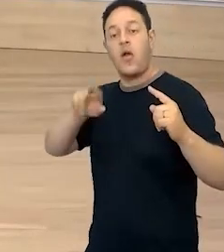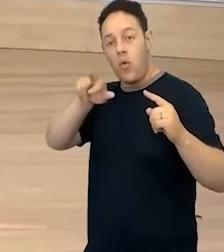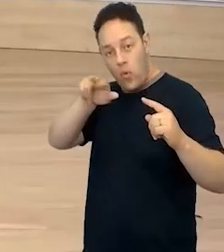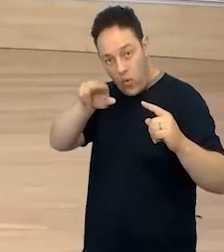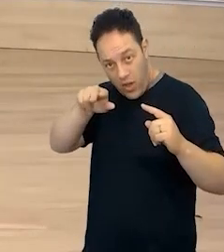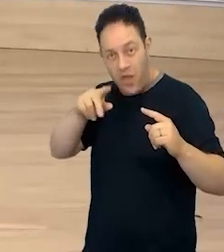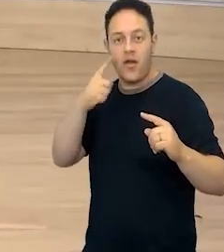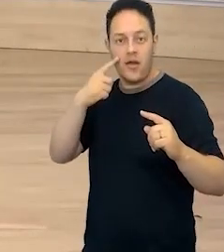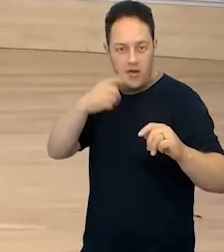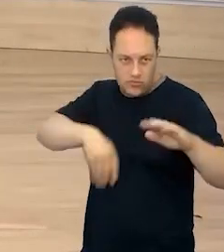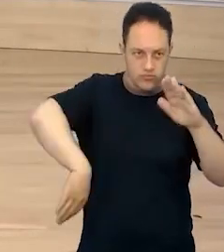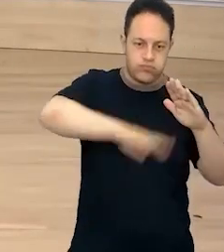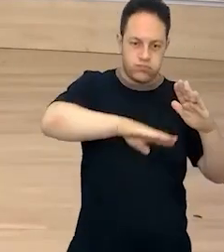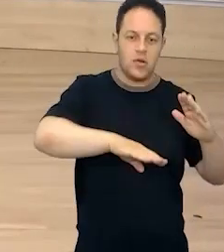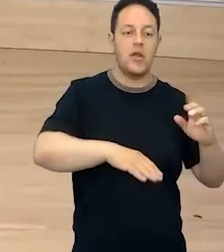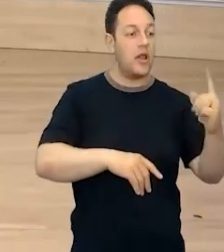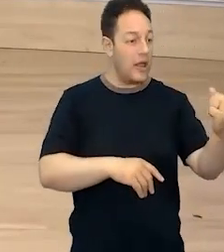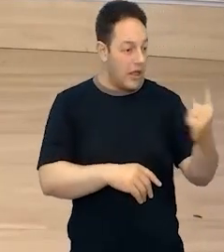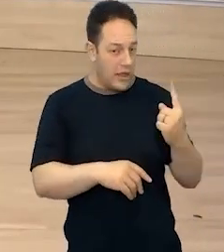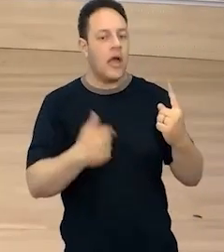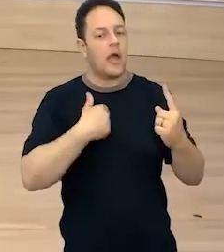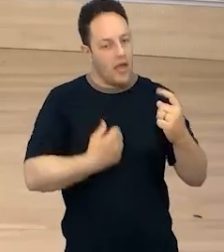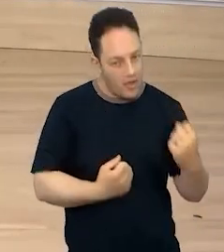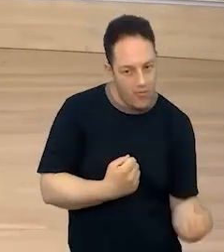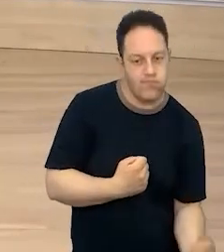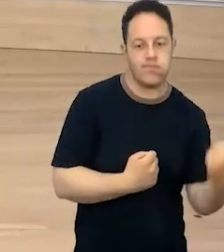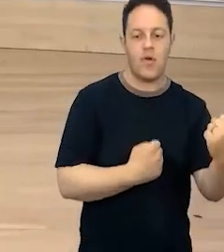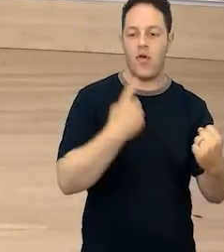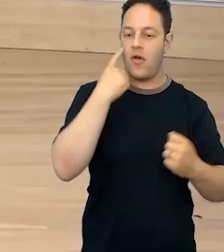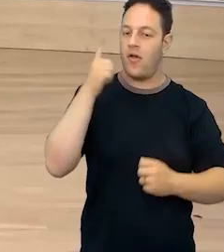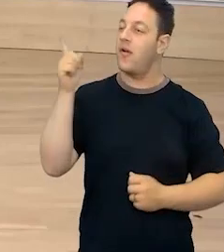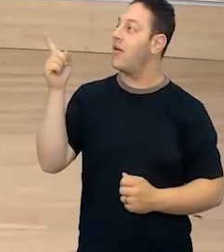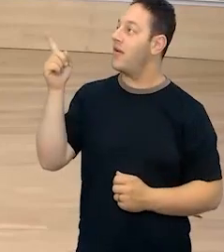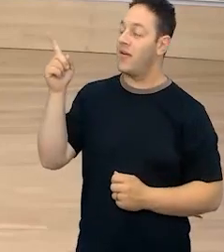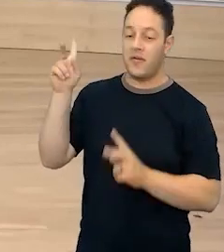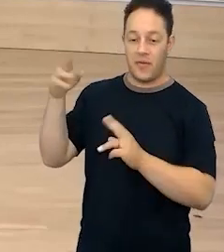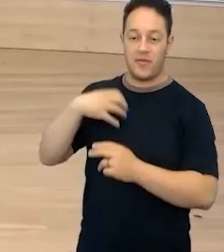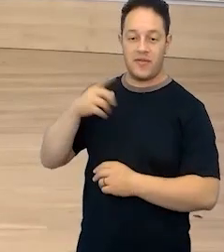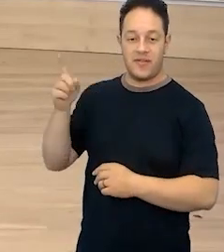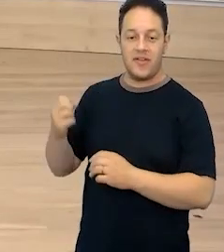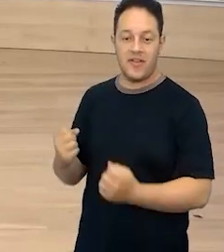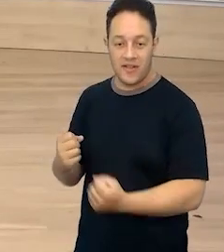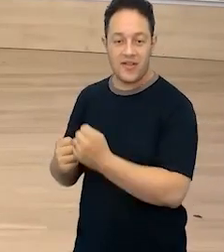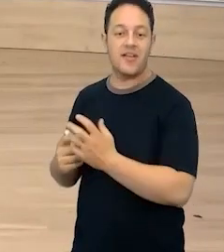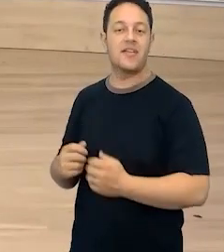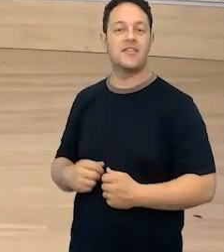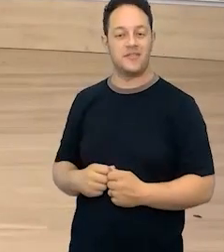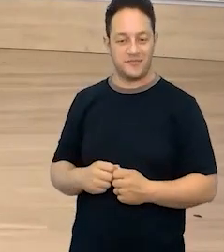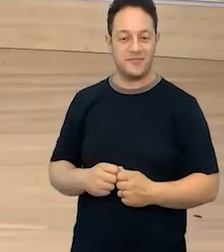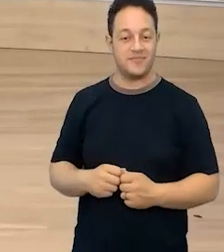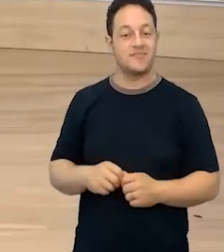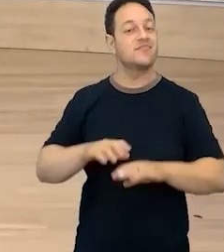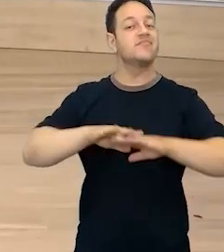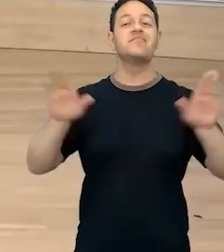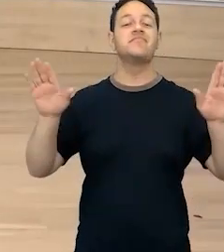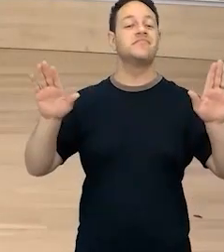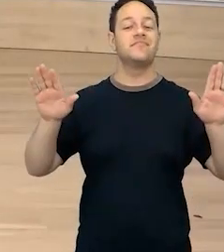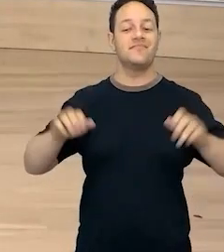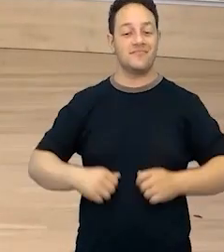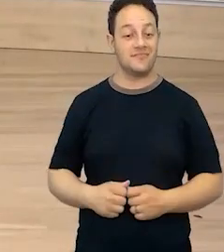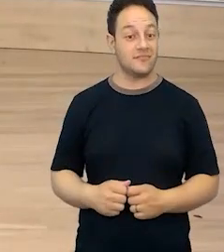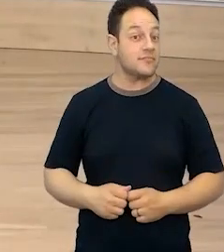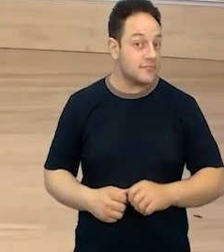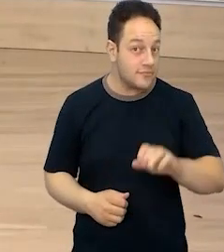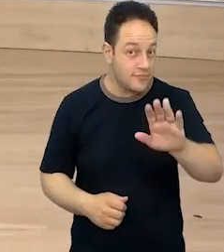uma aiguilha no abdômen, ela vem um pouquinho pra frente, o urazuki, né? Um gancho e acabei. Acabou.